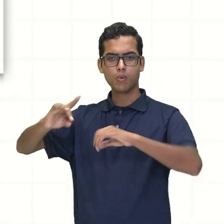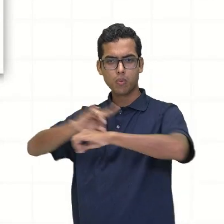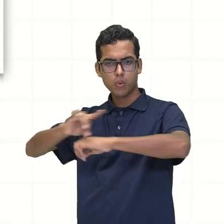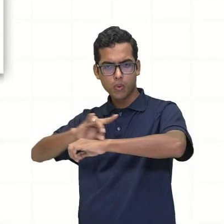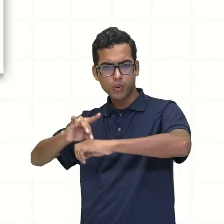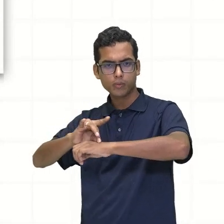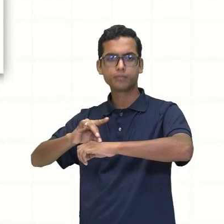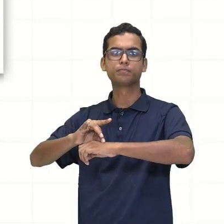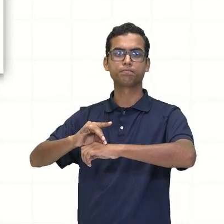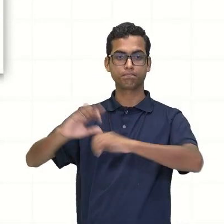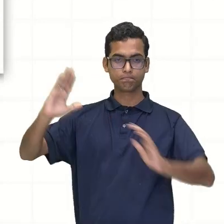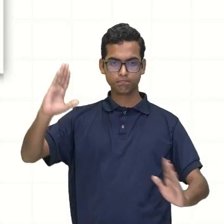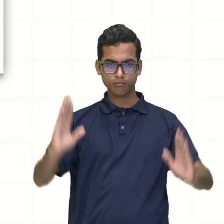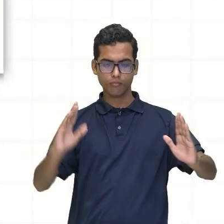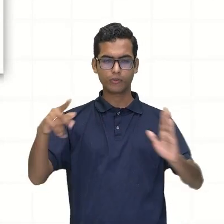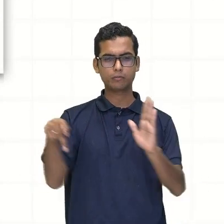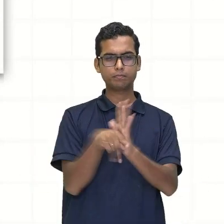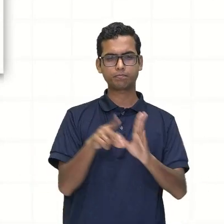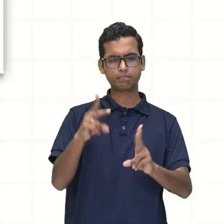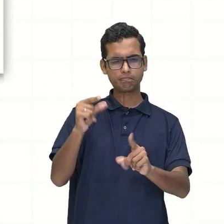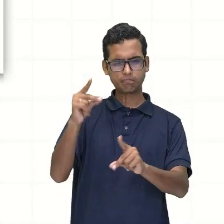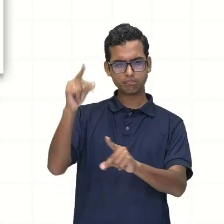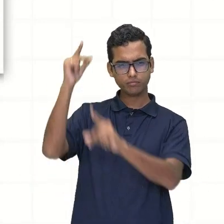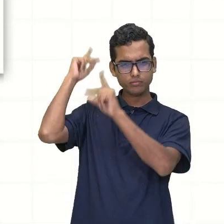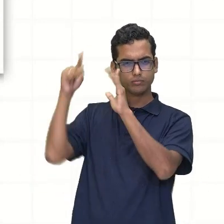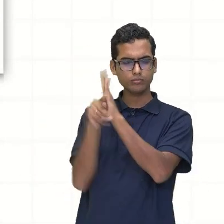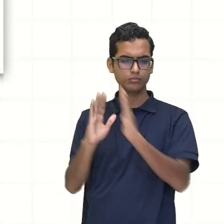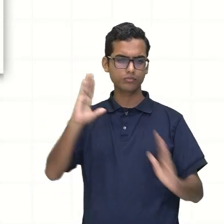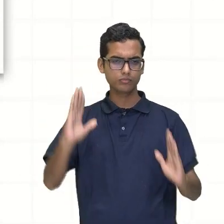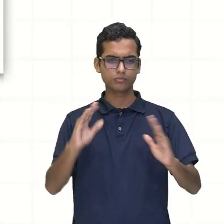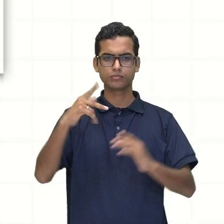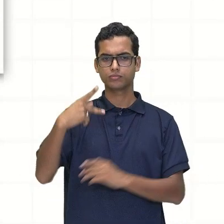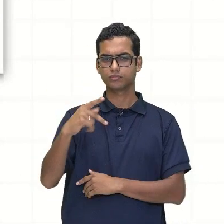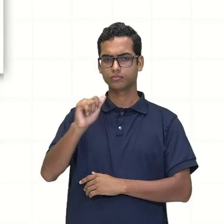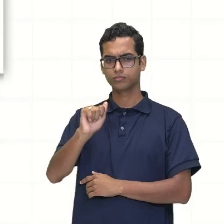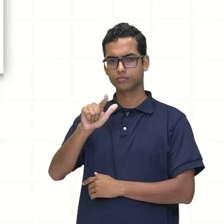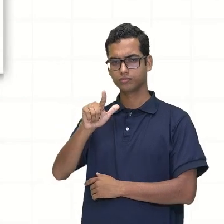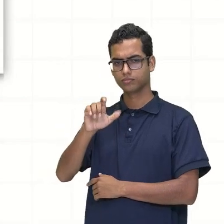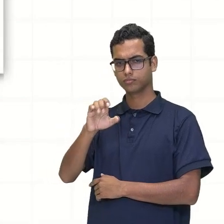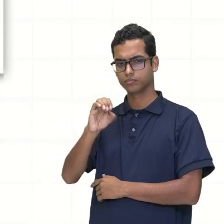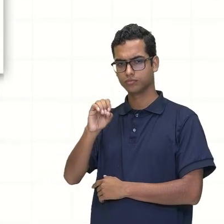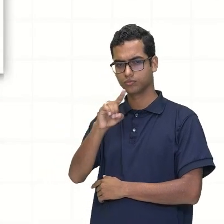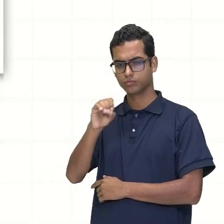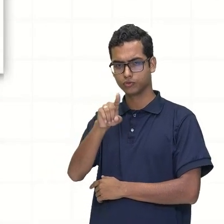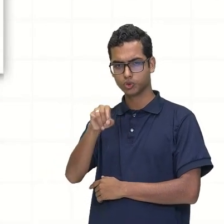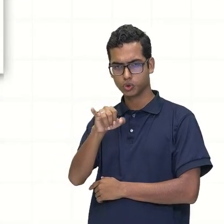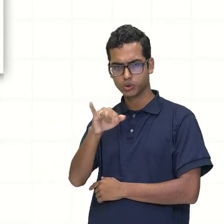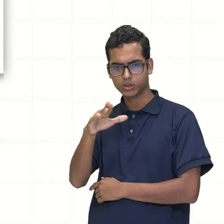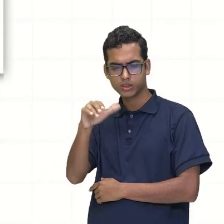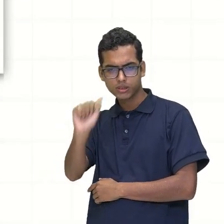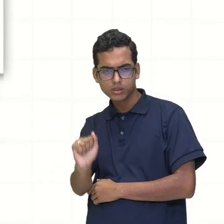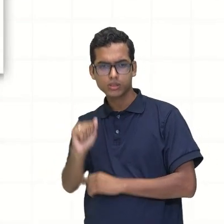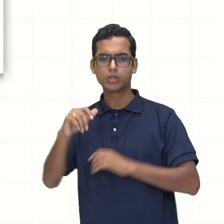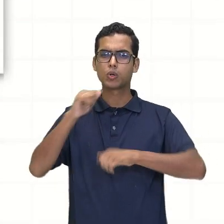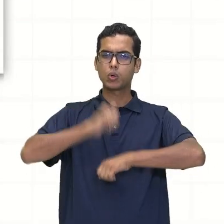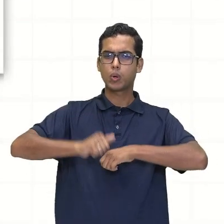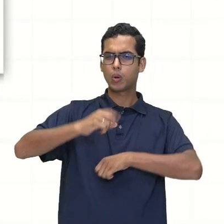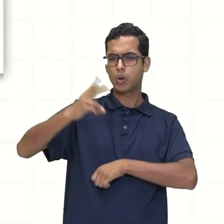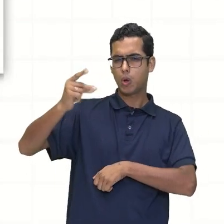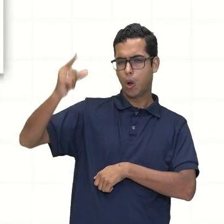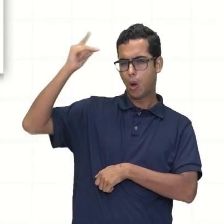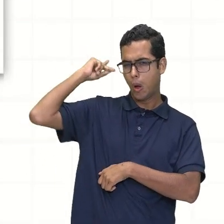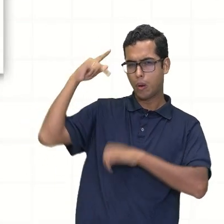é o penúltimo período lá da era paleozoica. E isso aconteceu nas áreas sedimentares, né, onde a gente